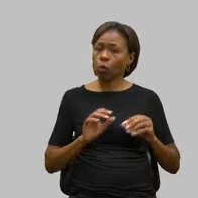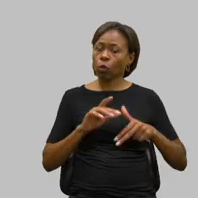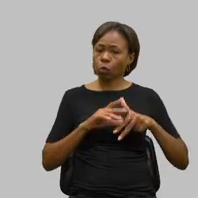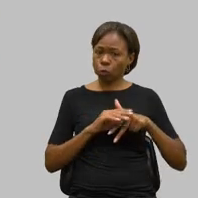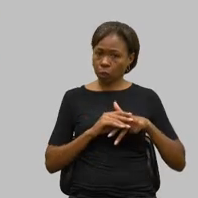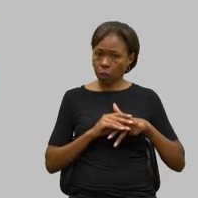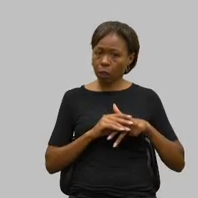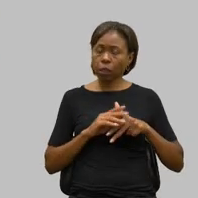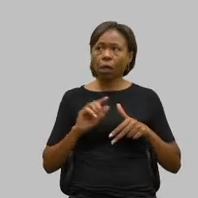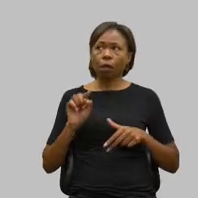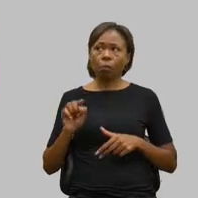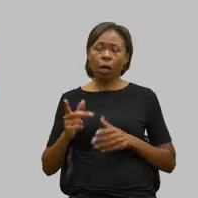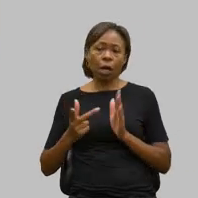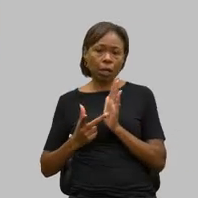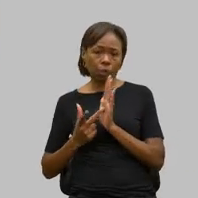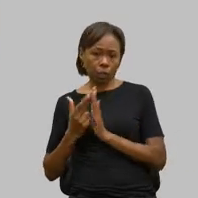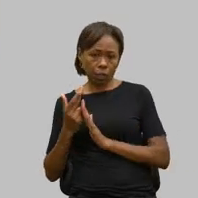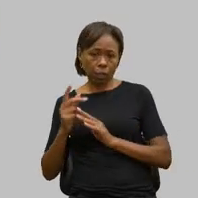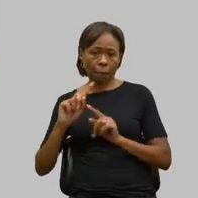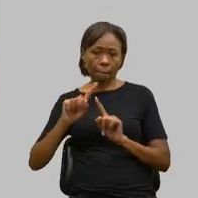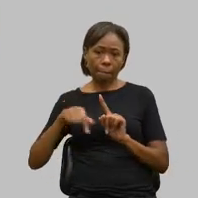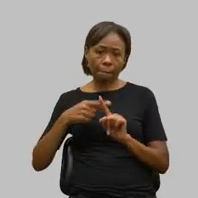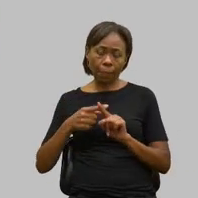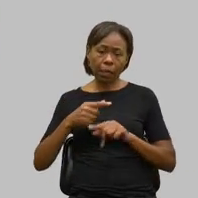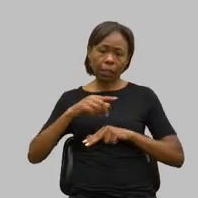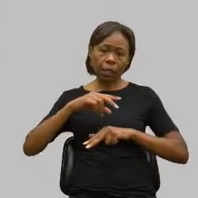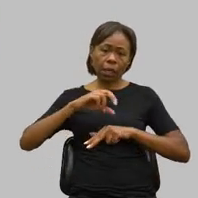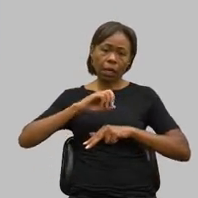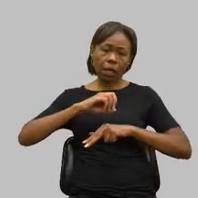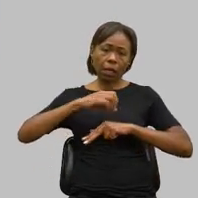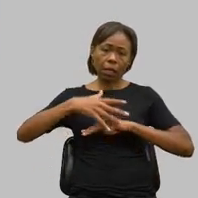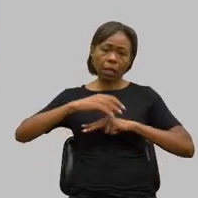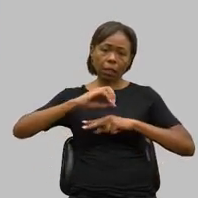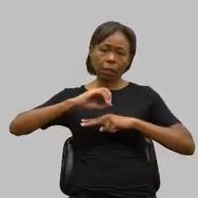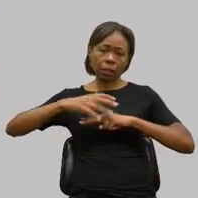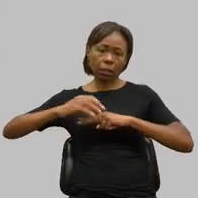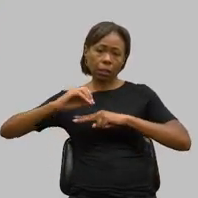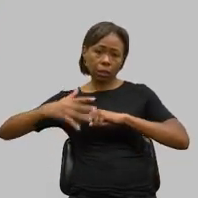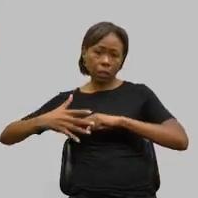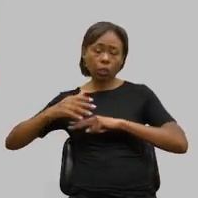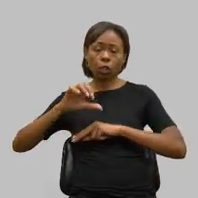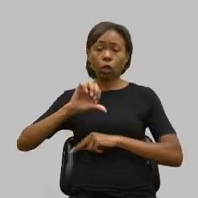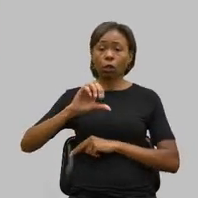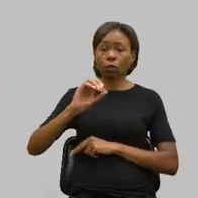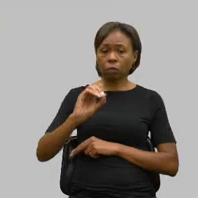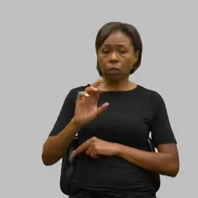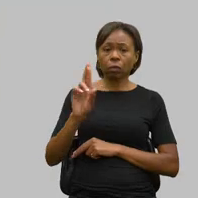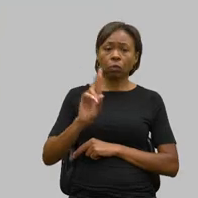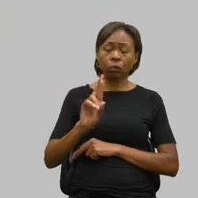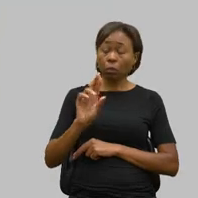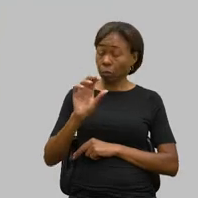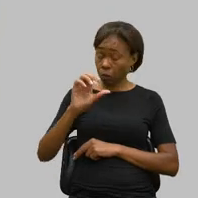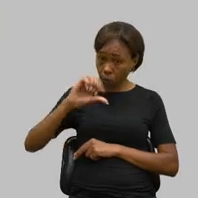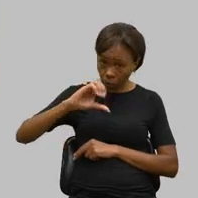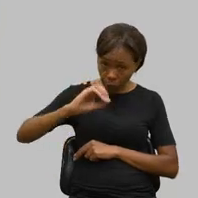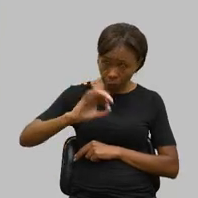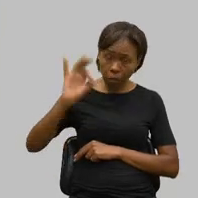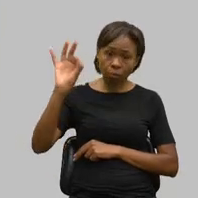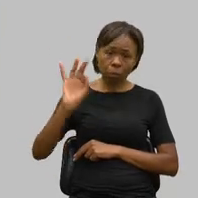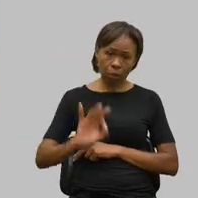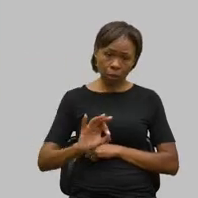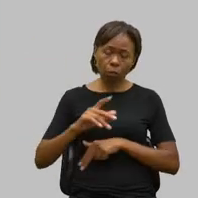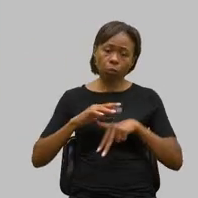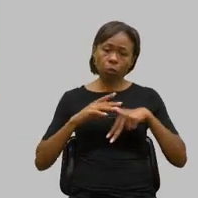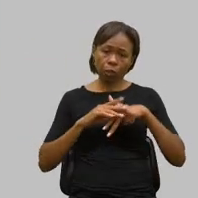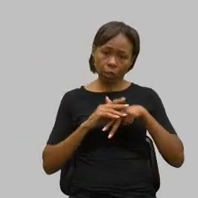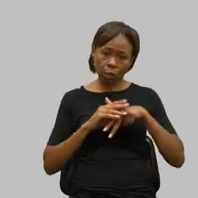cirurgia mais a radioterapia curam 90% dos pacientes. E aí você tem 10%